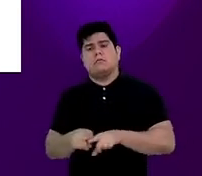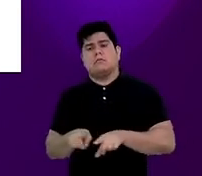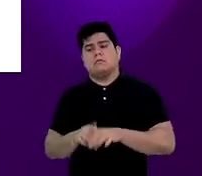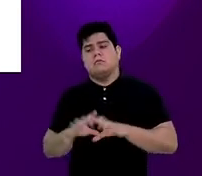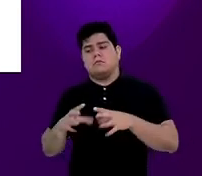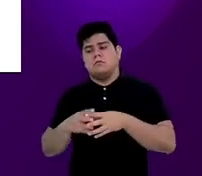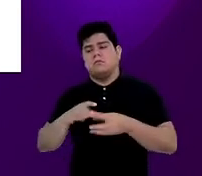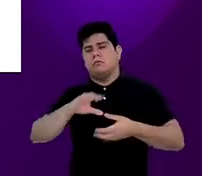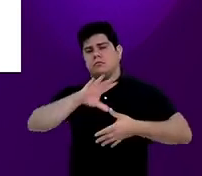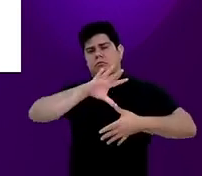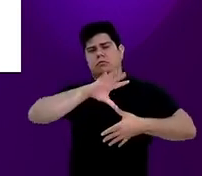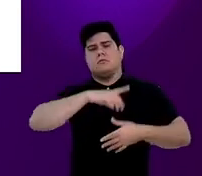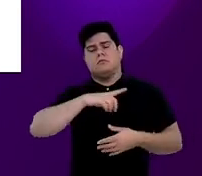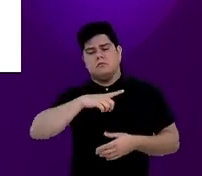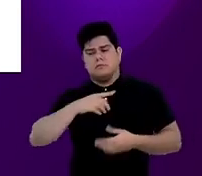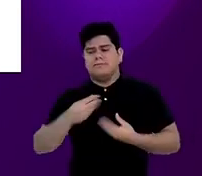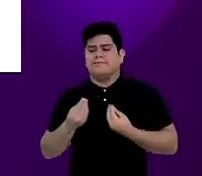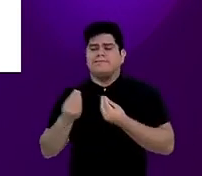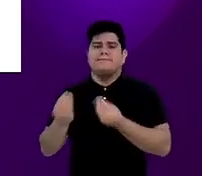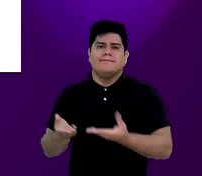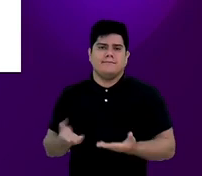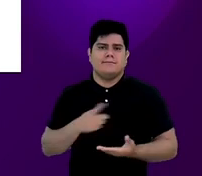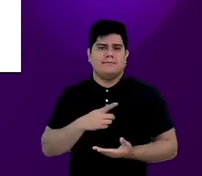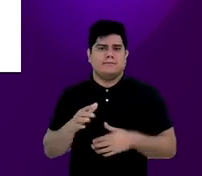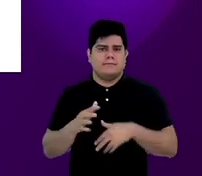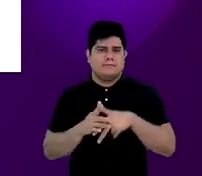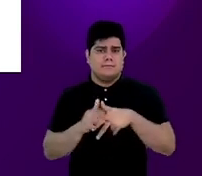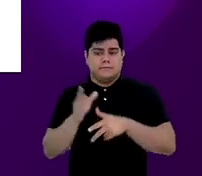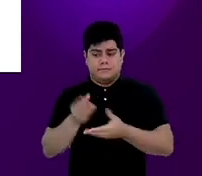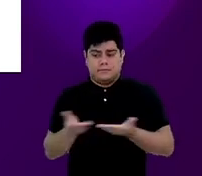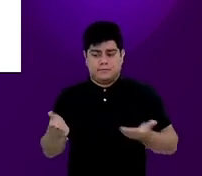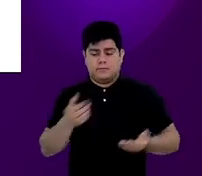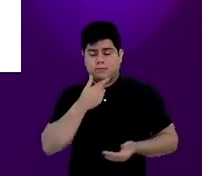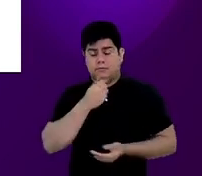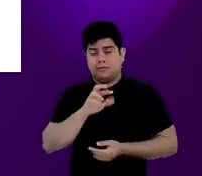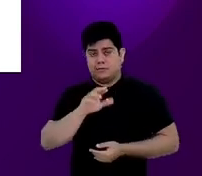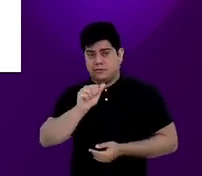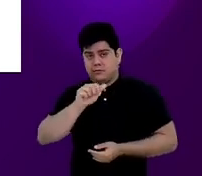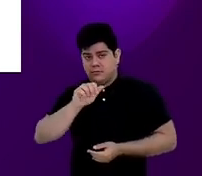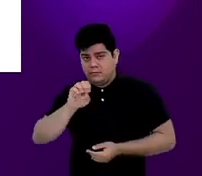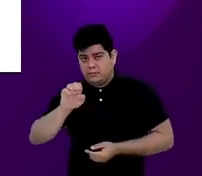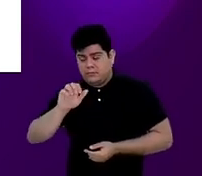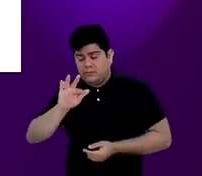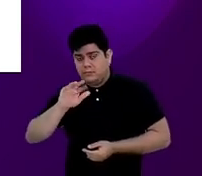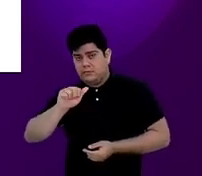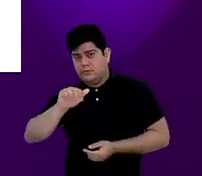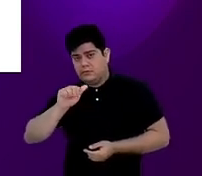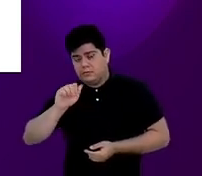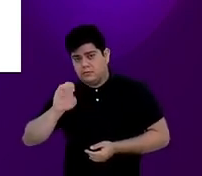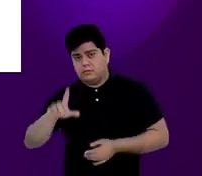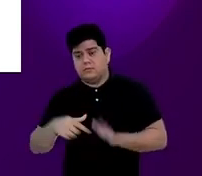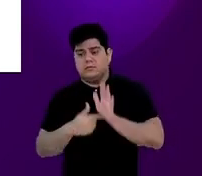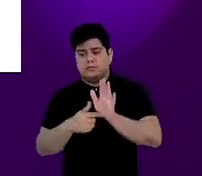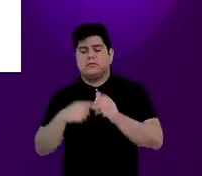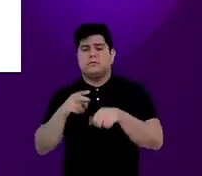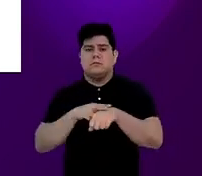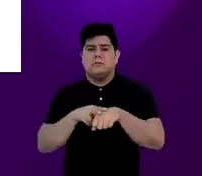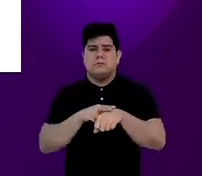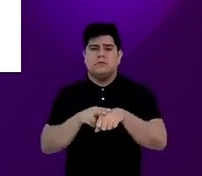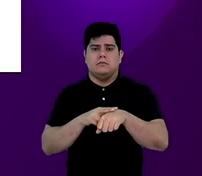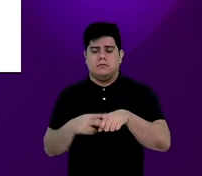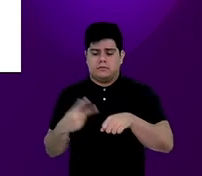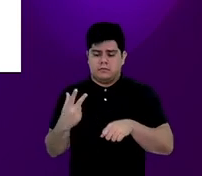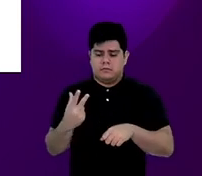Américas, a gente tem o prazer de poder oferecer isso aos nossos pacientes. Para isso, como o Rafael mostrou, a gente tem que ter o verde fluorescente, que nada mais é do